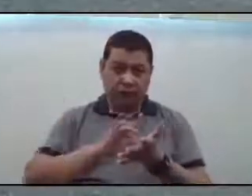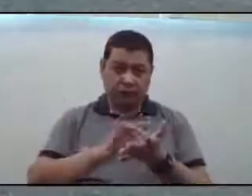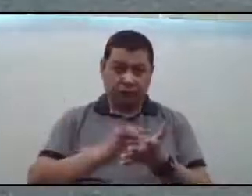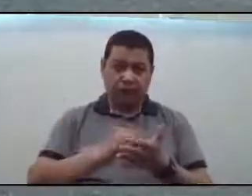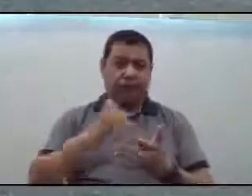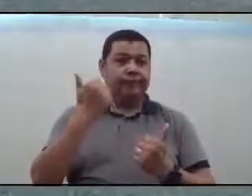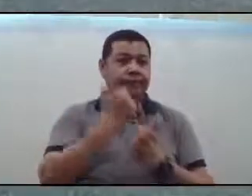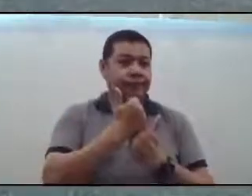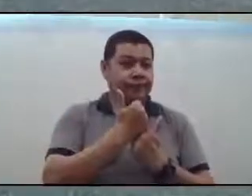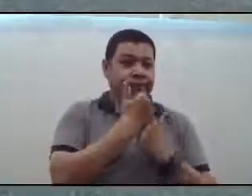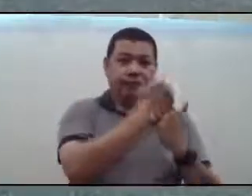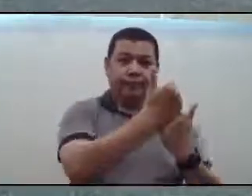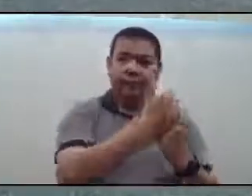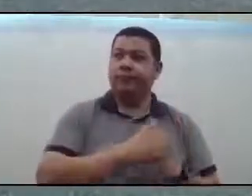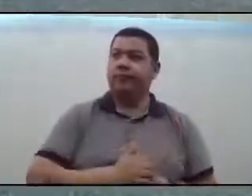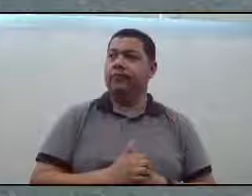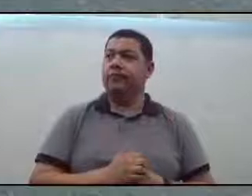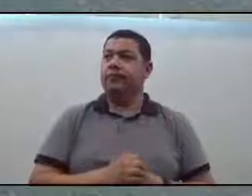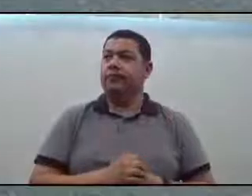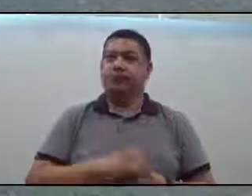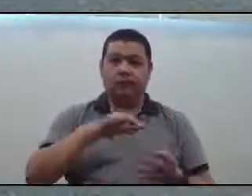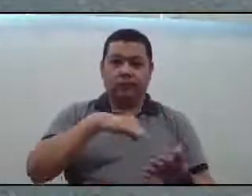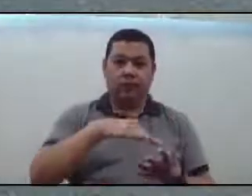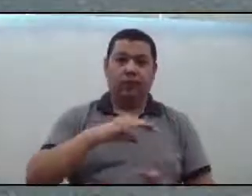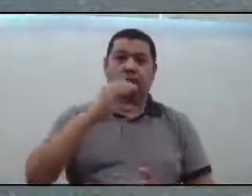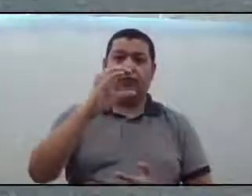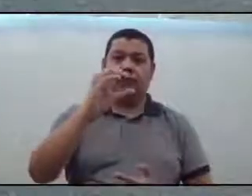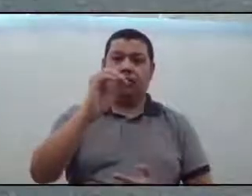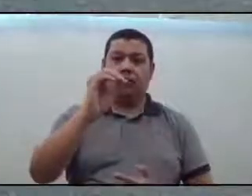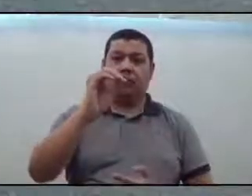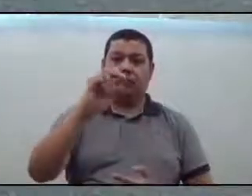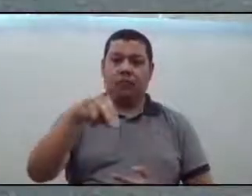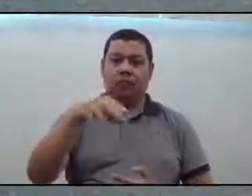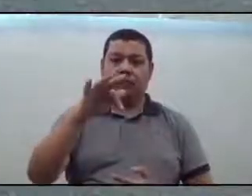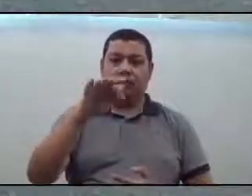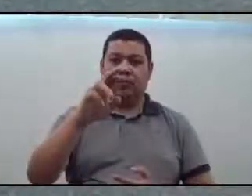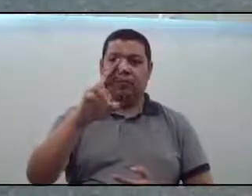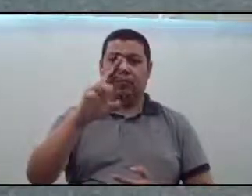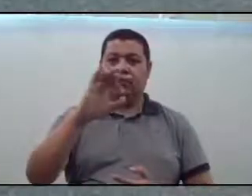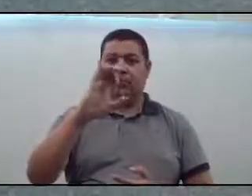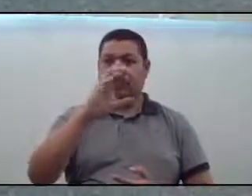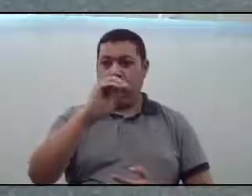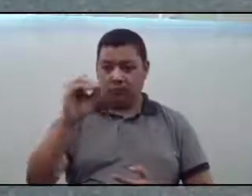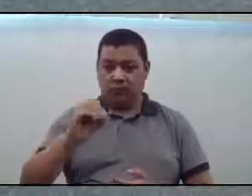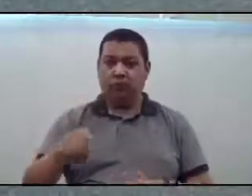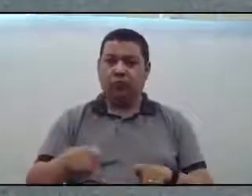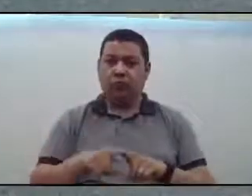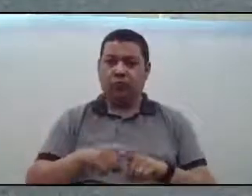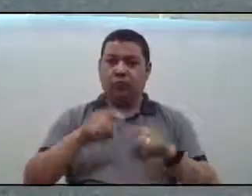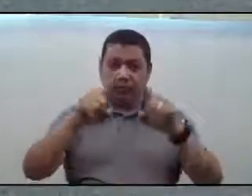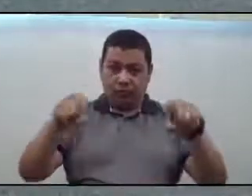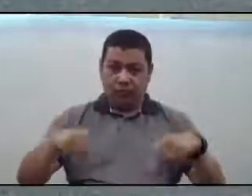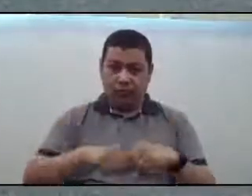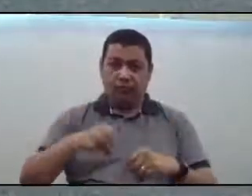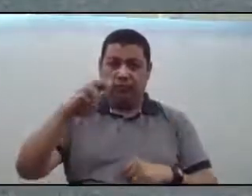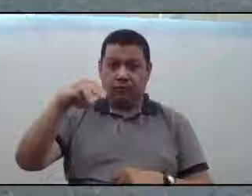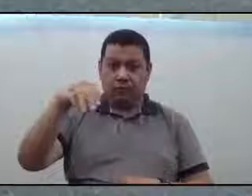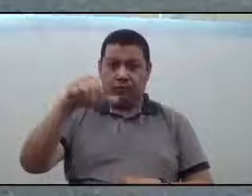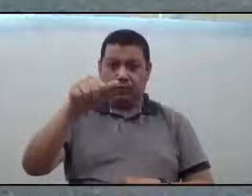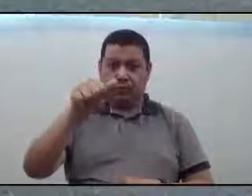gabinete do senador Confúcio Moura, protocolei no gabinete do senador Marcos